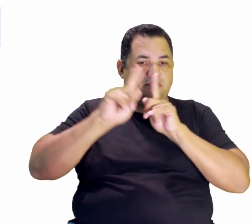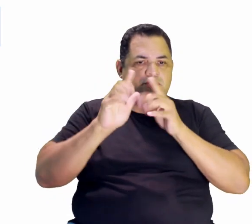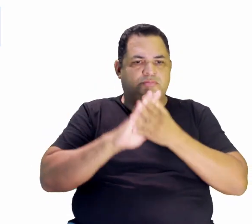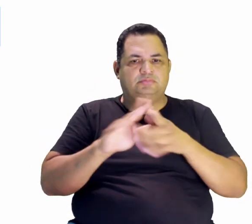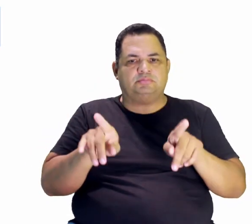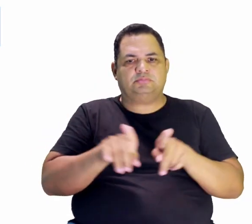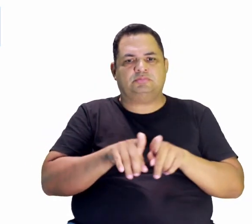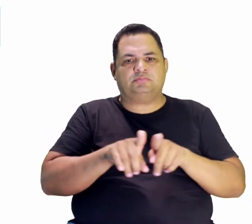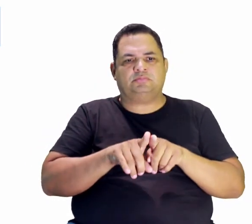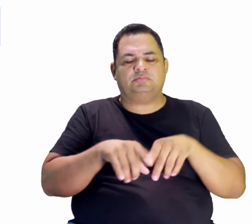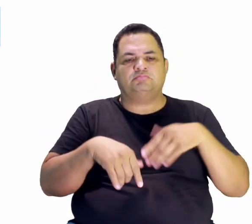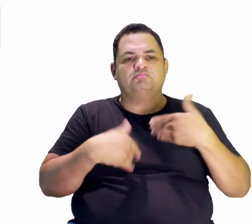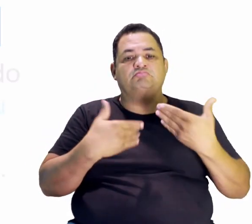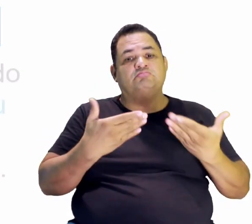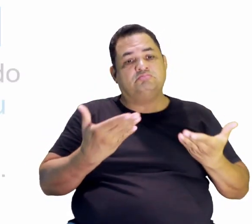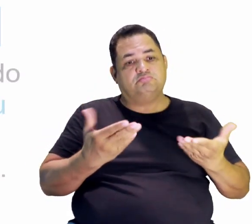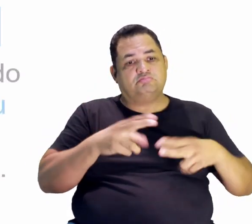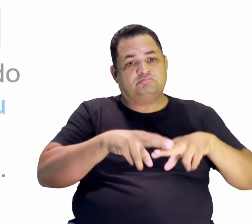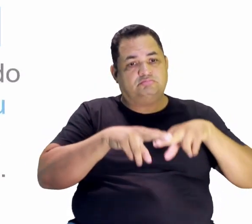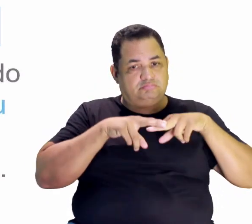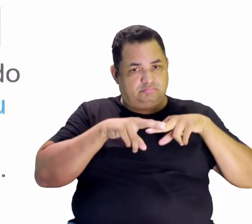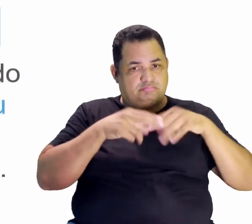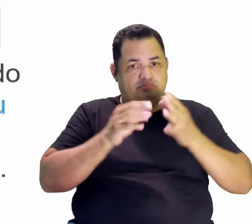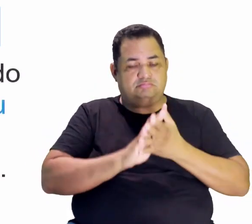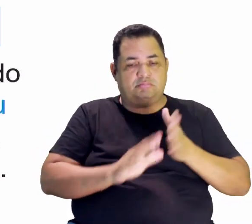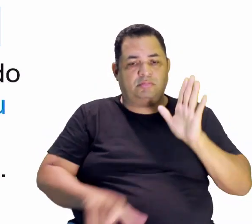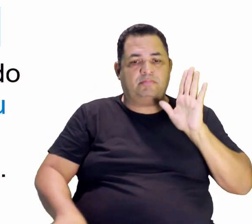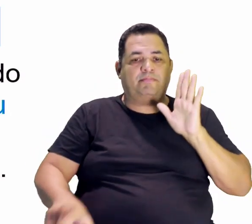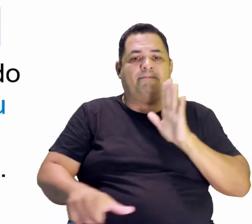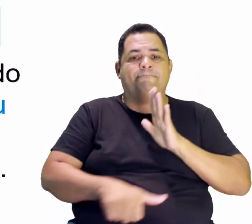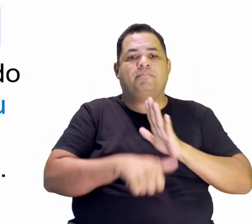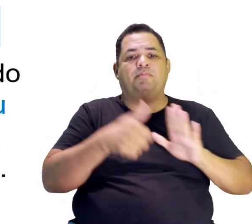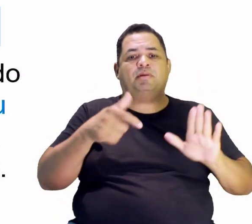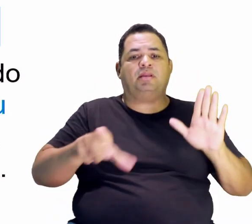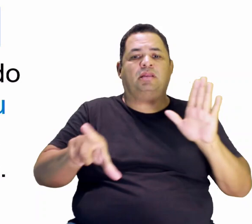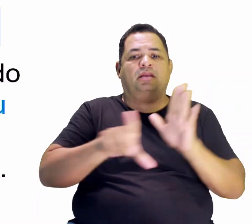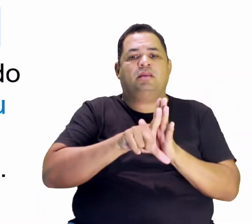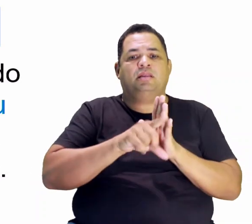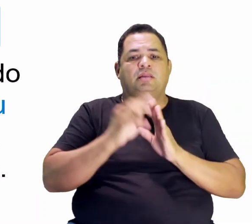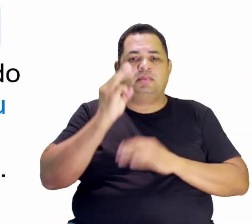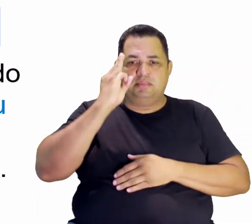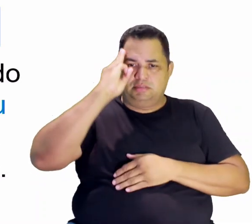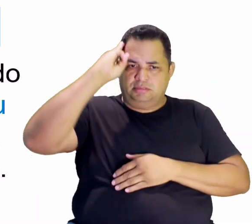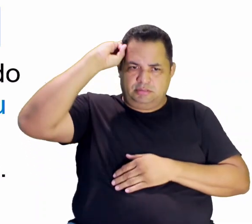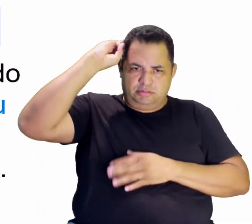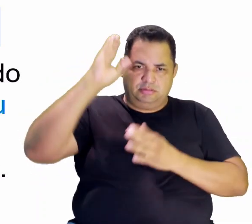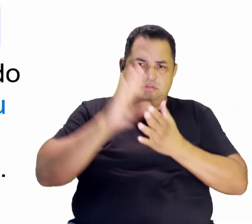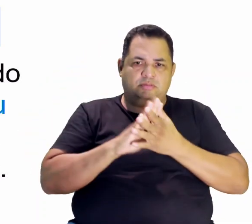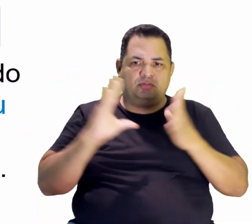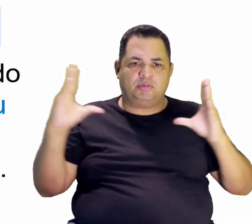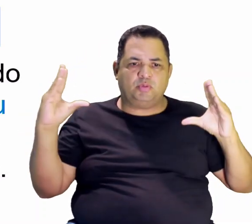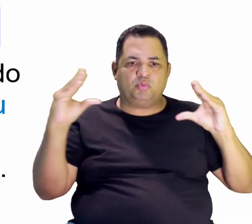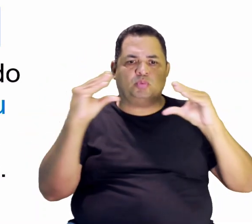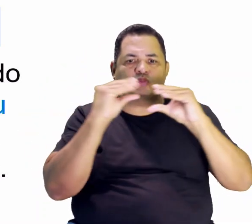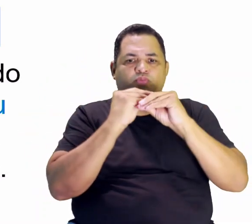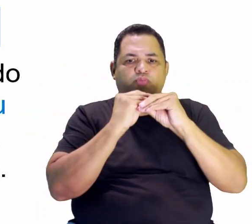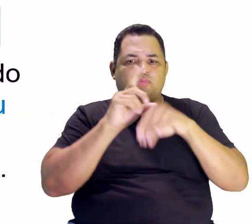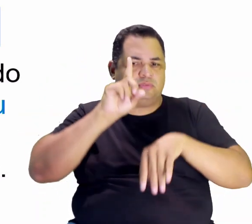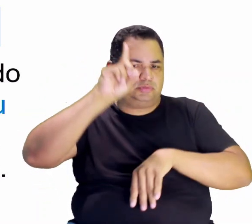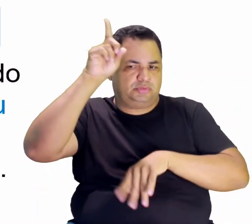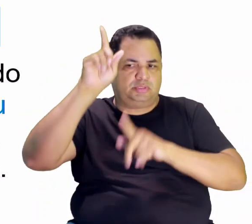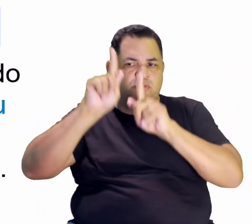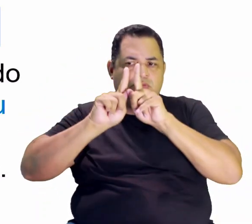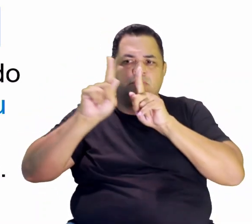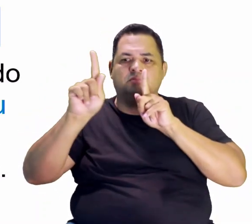Assim, a primeira lei de Newton não é nada mais do que uma síntese das ideias de Galileu.